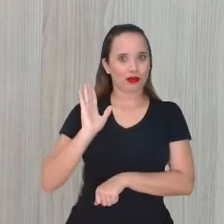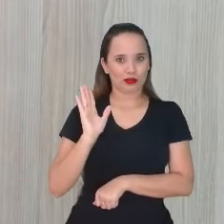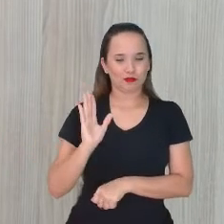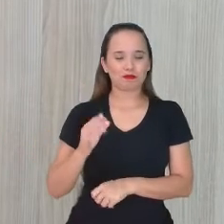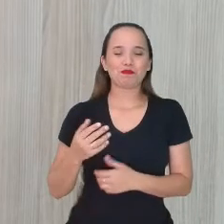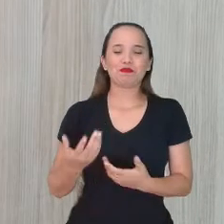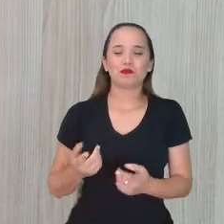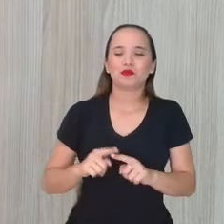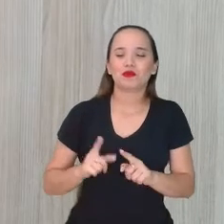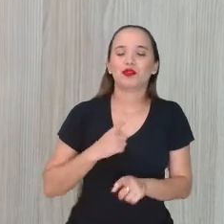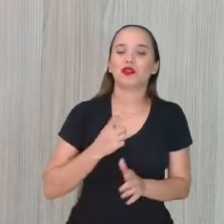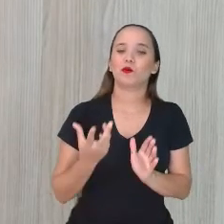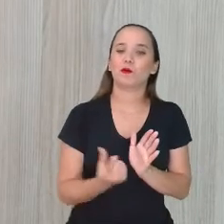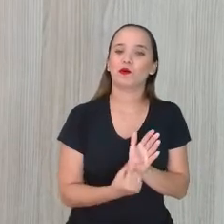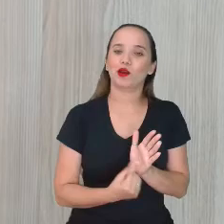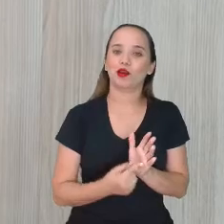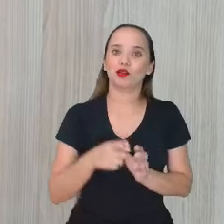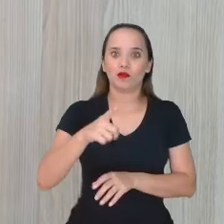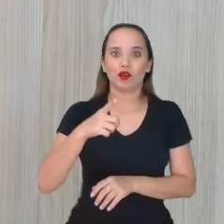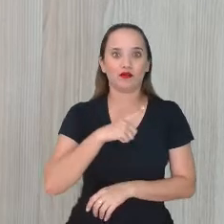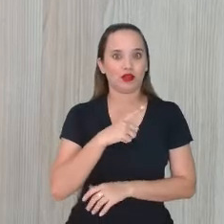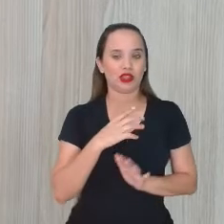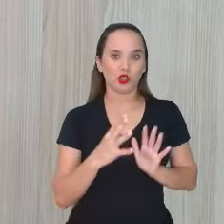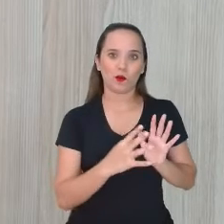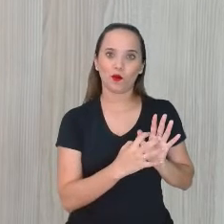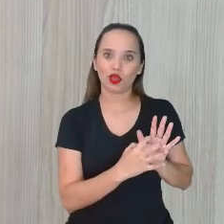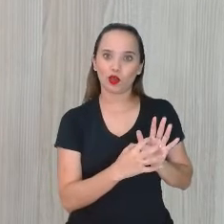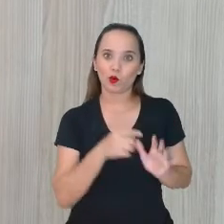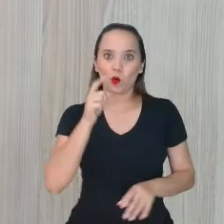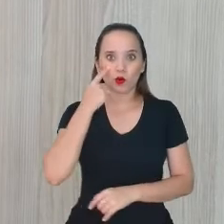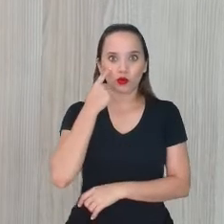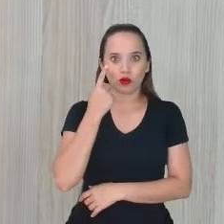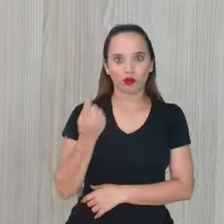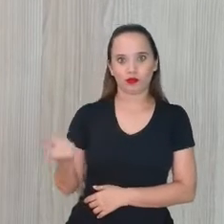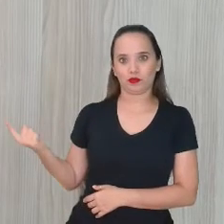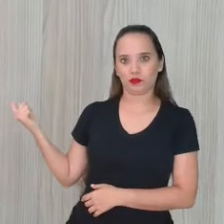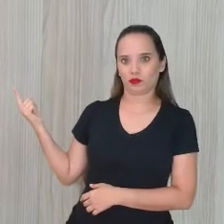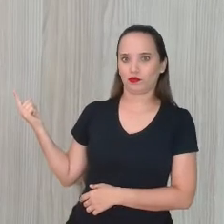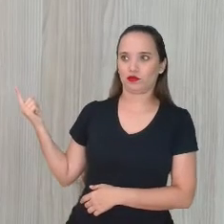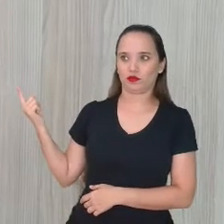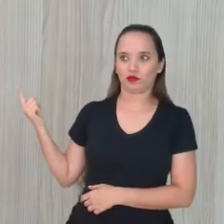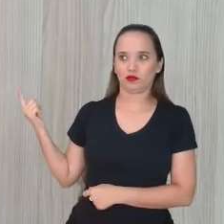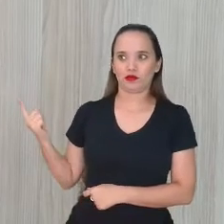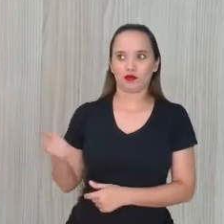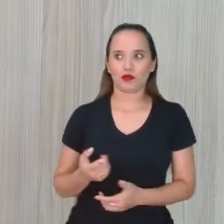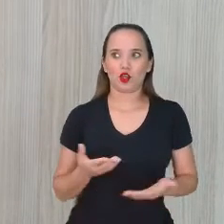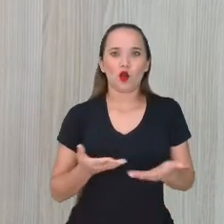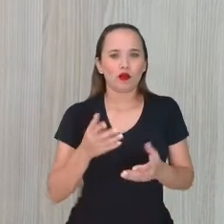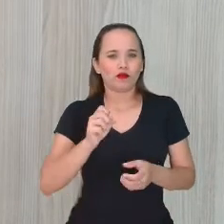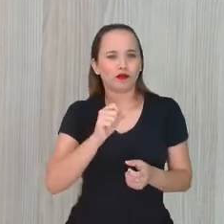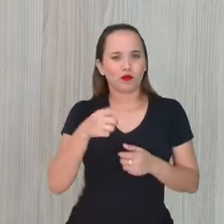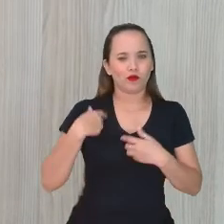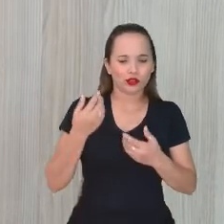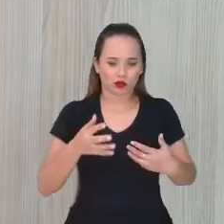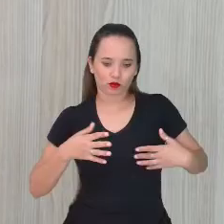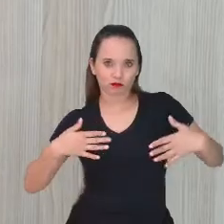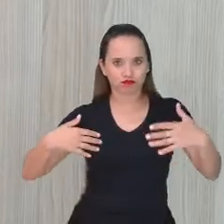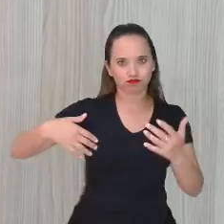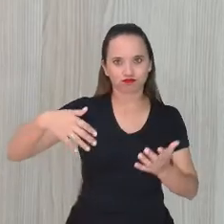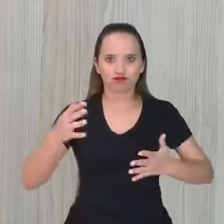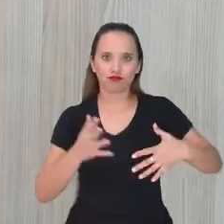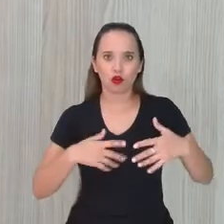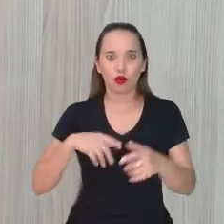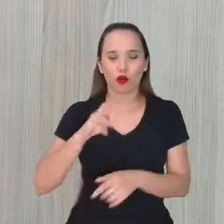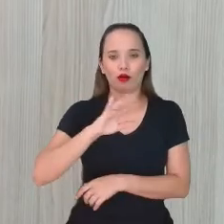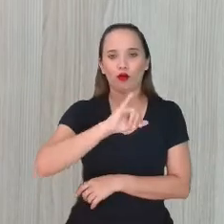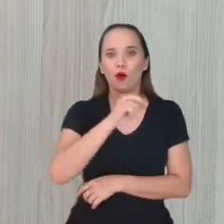nosso aplicativo. Vai entrar aí o QR Code daqui a pouco na sua tela. Não vai ter. Faça hoje, vai ter hoje, né? Faça. Juninho já até